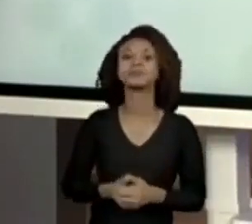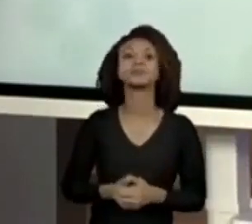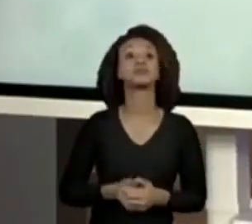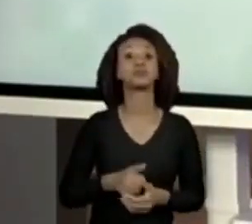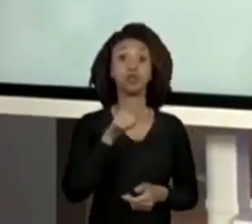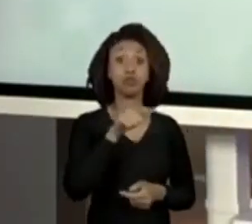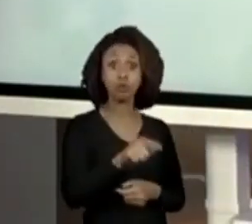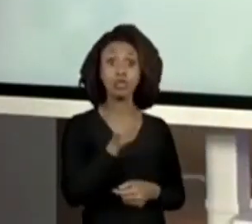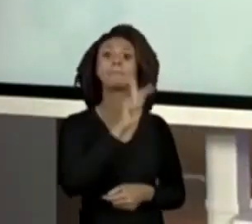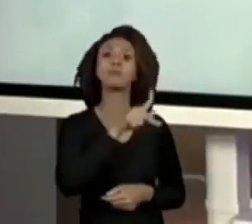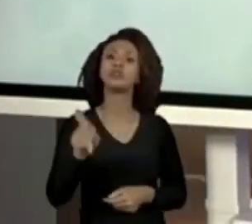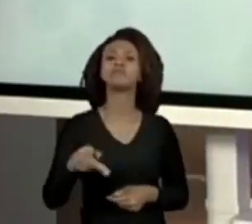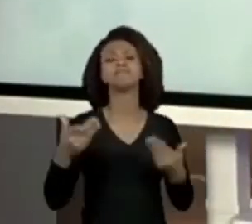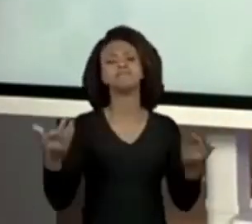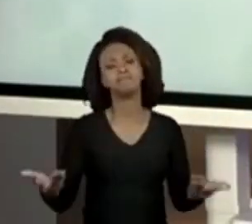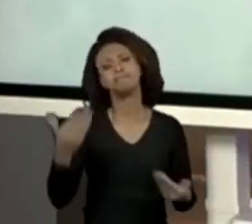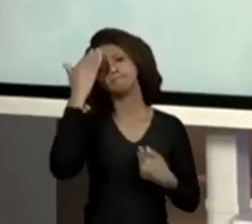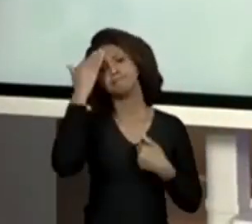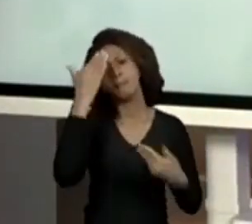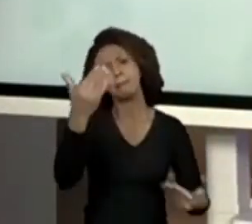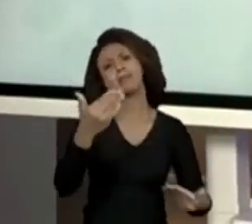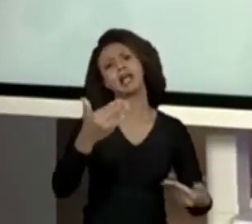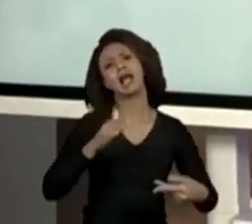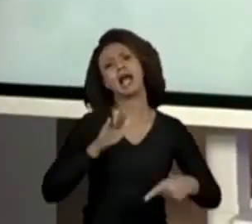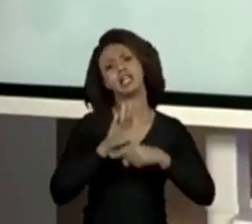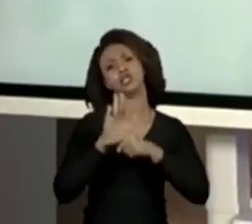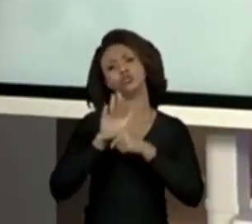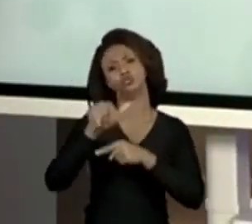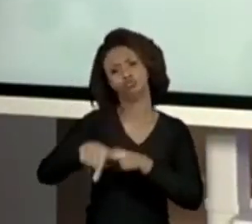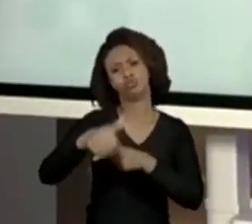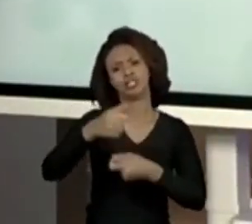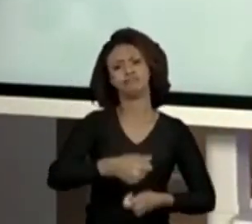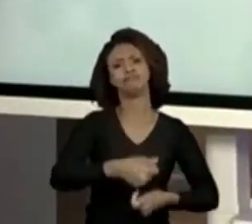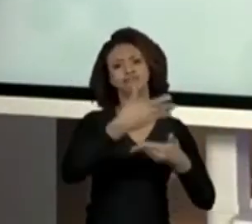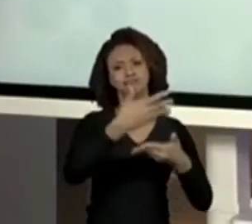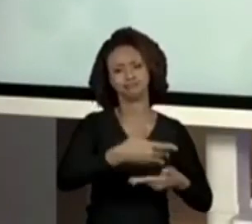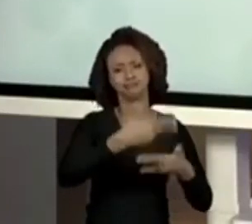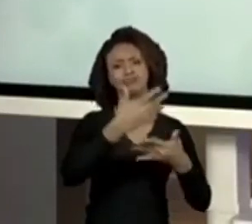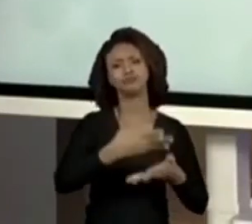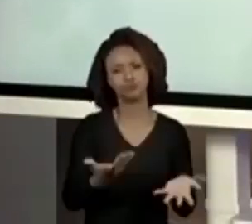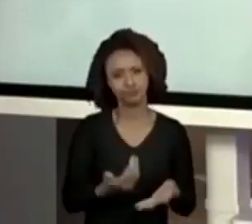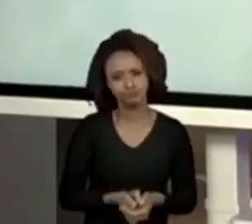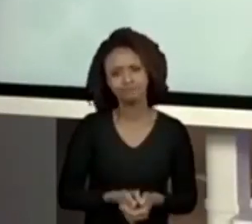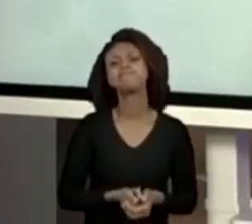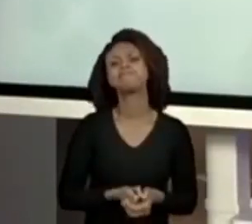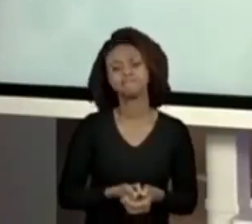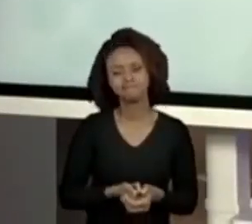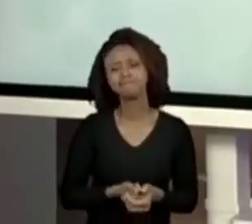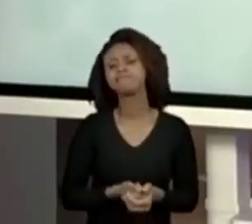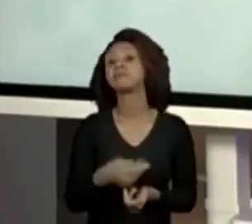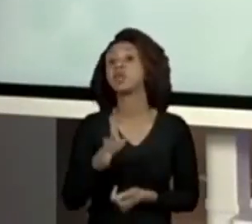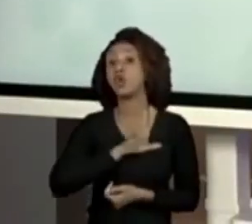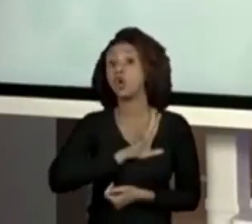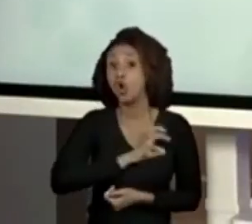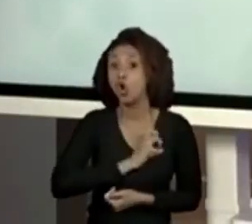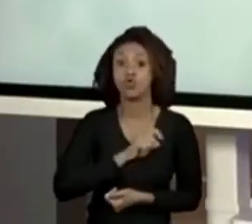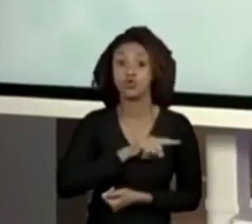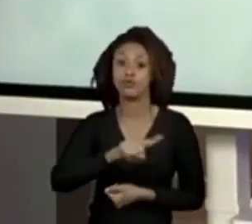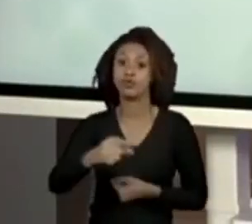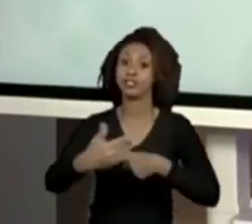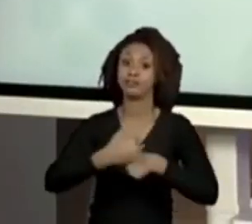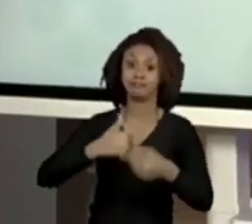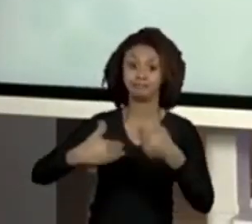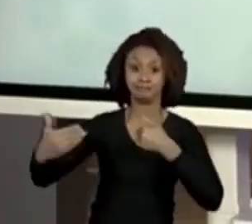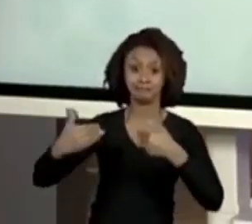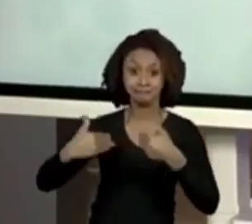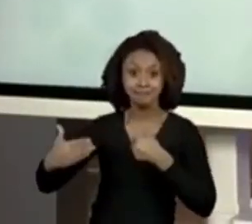Professoras, muito obrigada pela colaboração de vocês aqui no chat, eu gosto demais da participação de vocês. E os